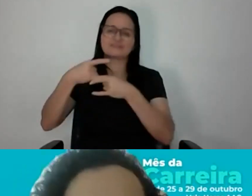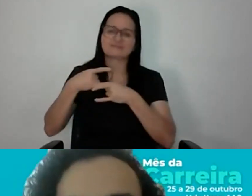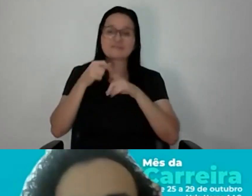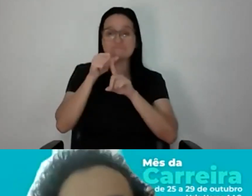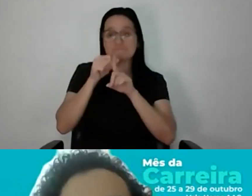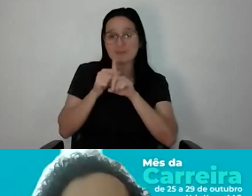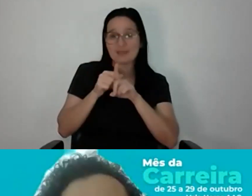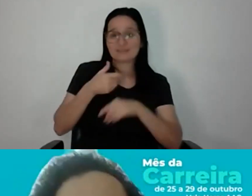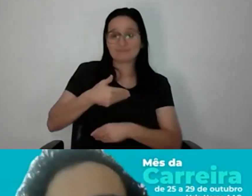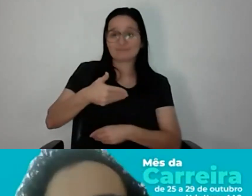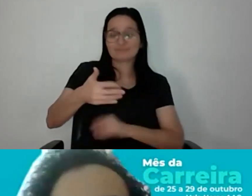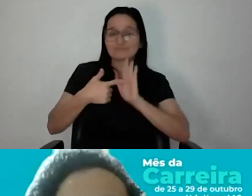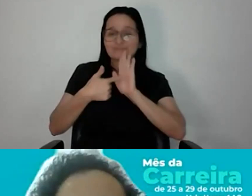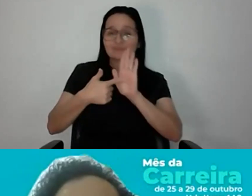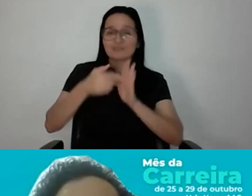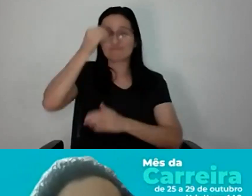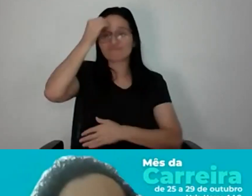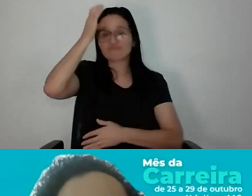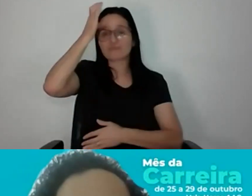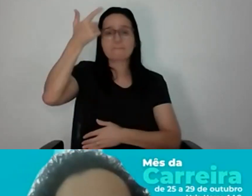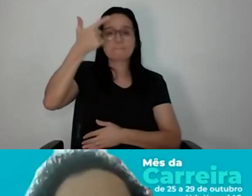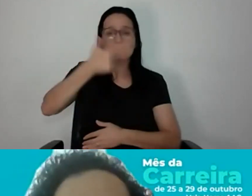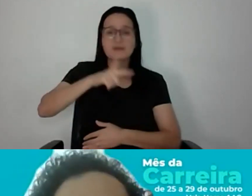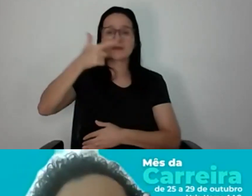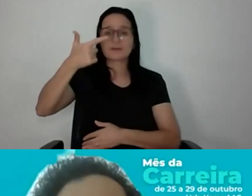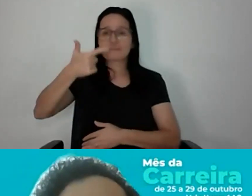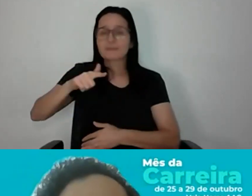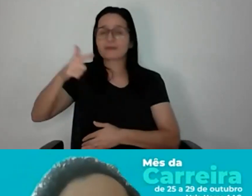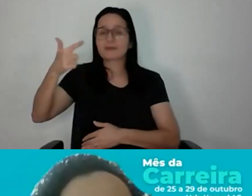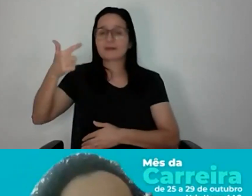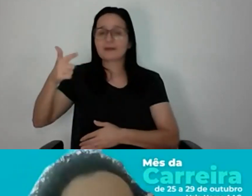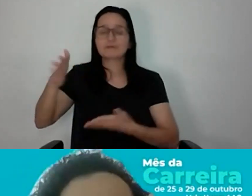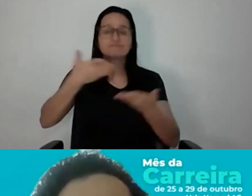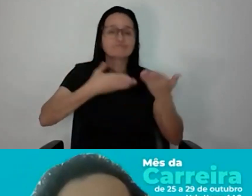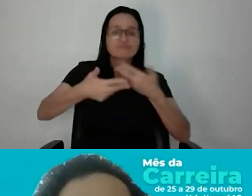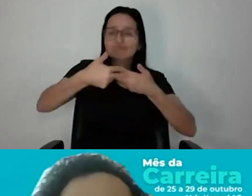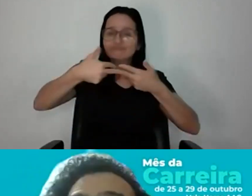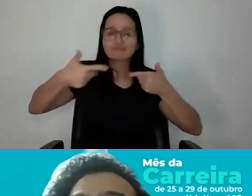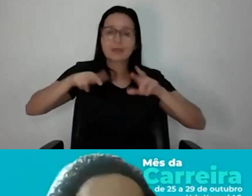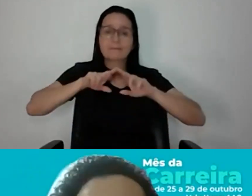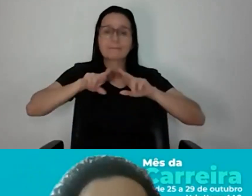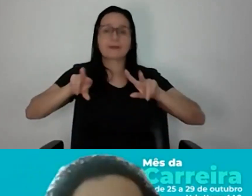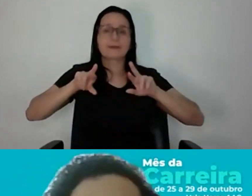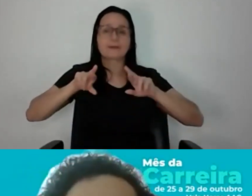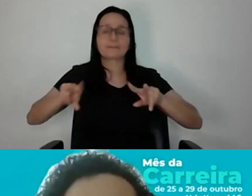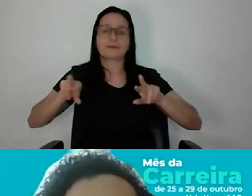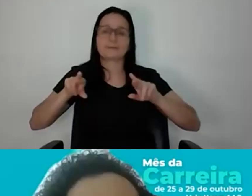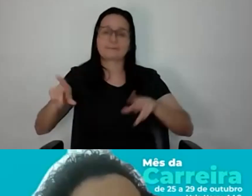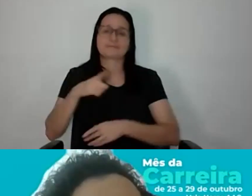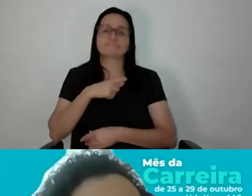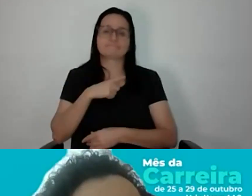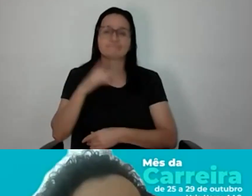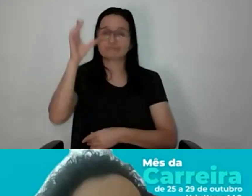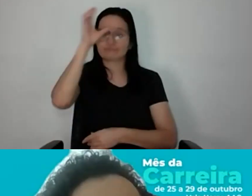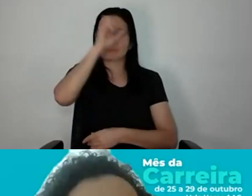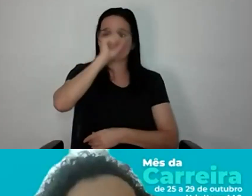algum conhecimento extra classe, como conhecimento sobre soft skills, conhecimento sobre marketing digital, que a gente também vai falar durante